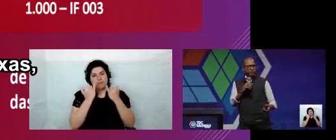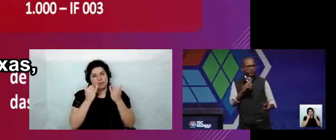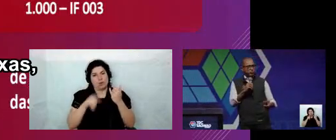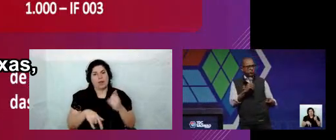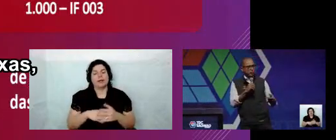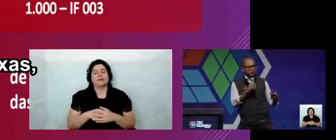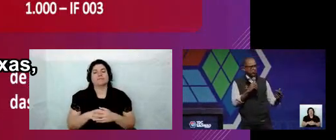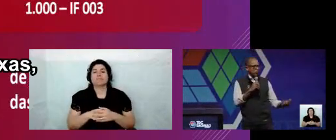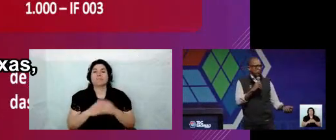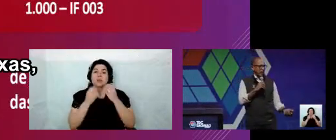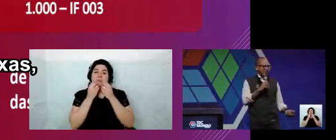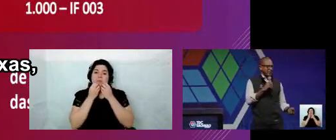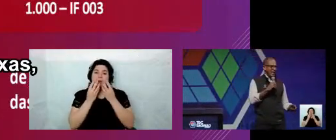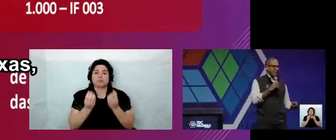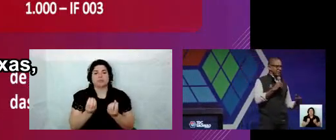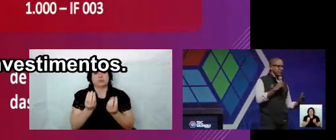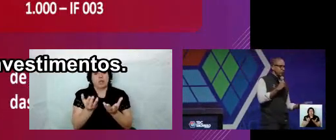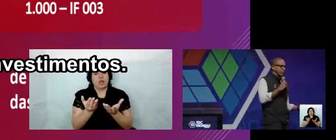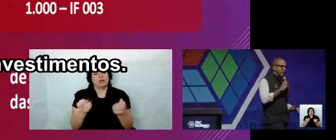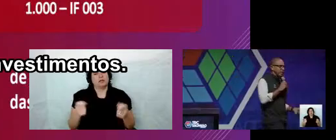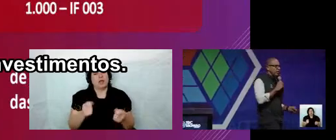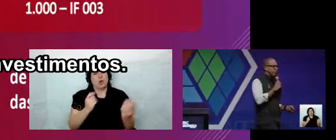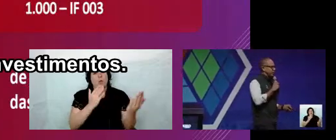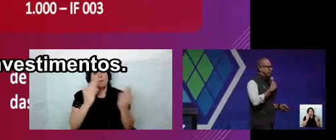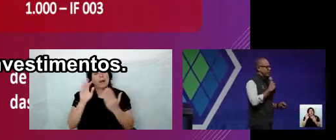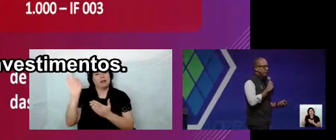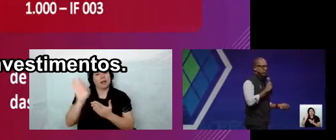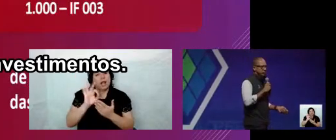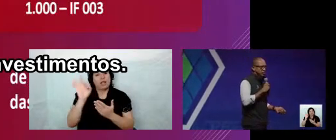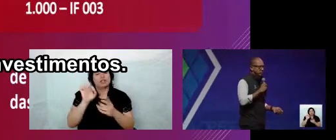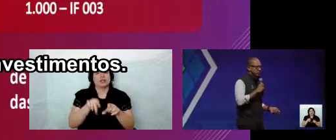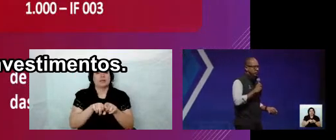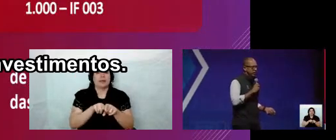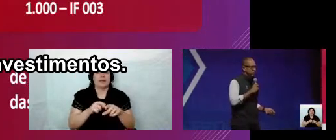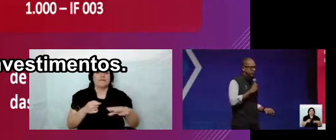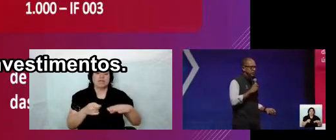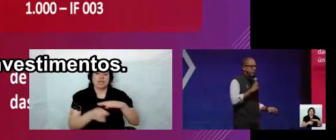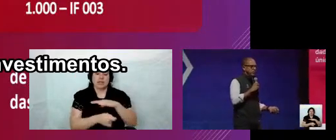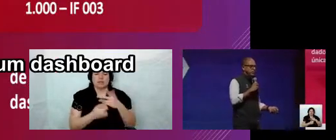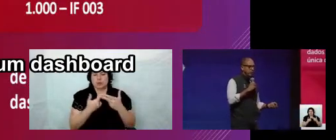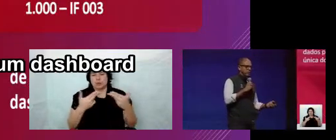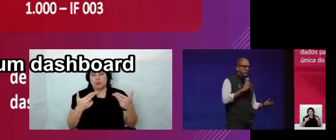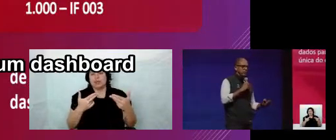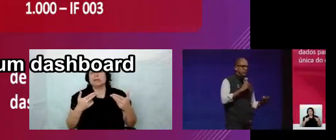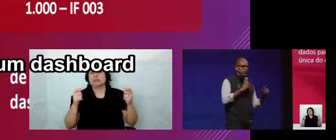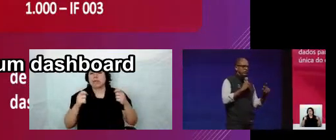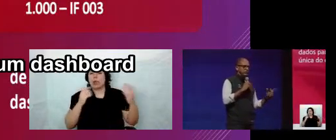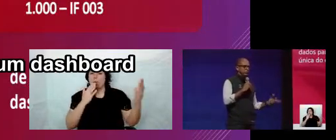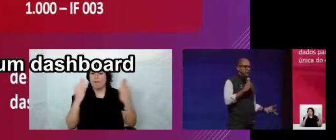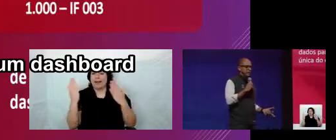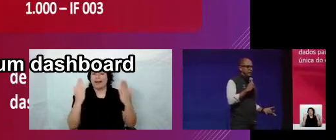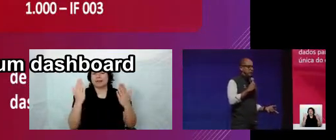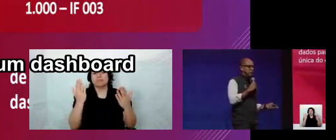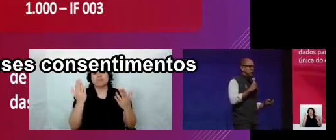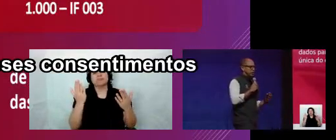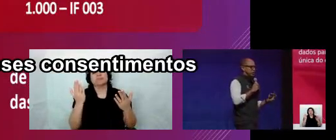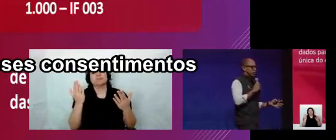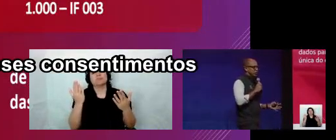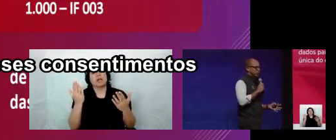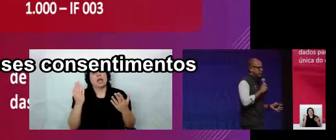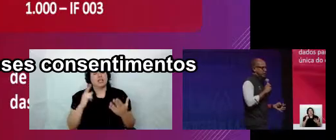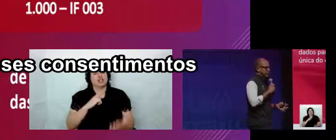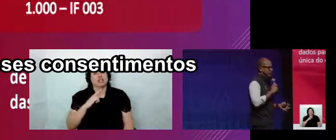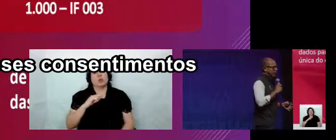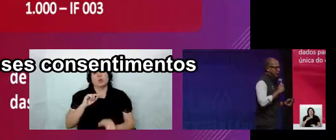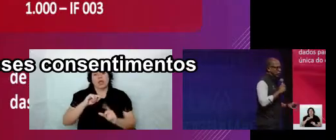oferecer benefícios, a gente comparar taxas, comparar financiamentos e investimentos. Então, até então, a gente tinha um dashboard onde a